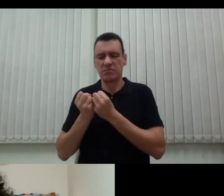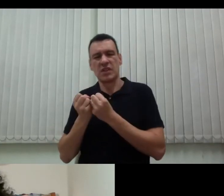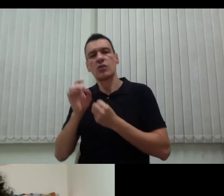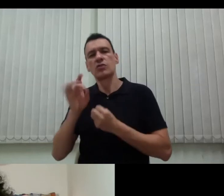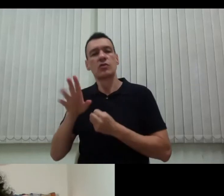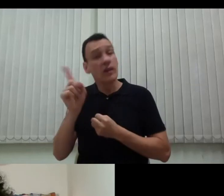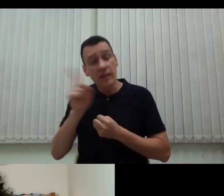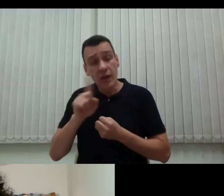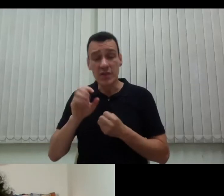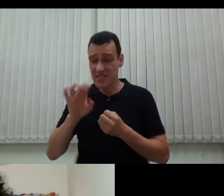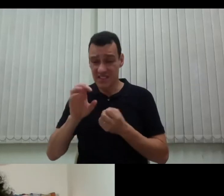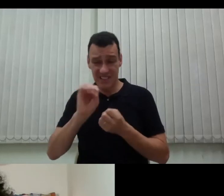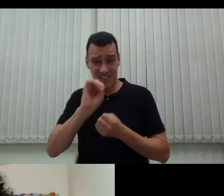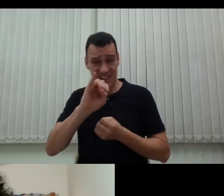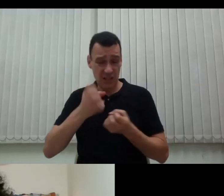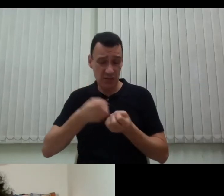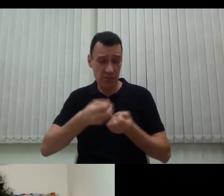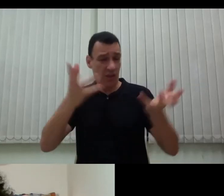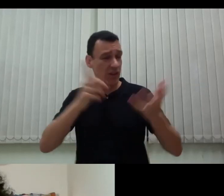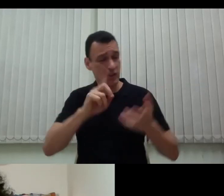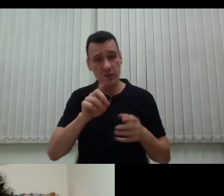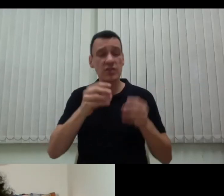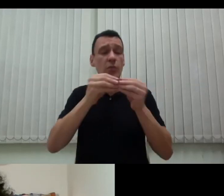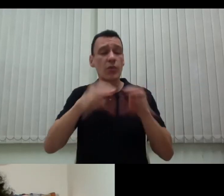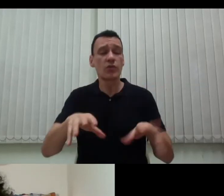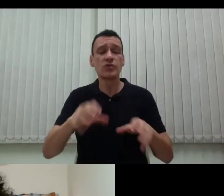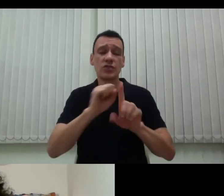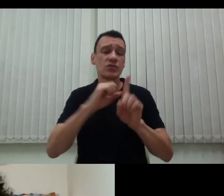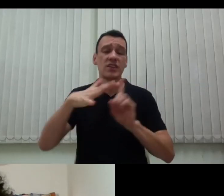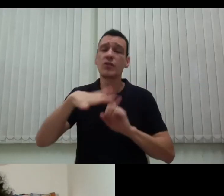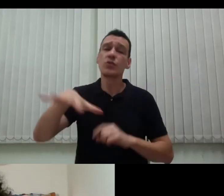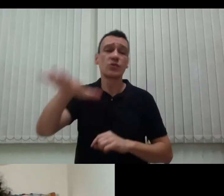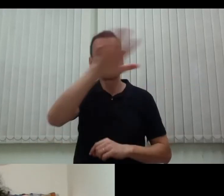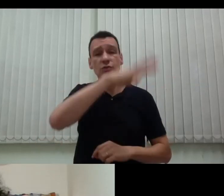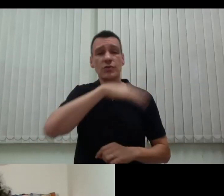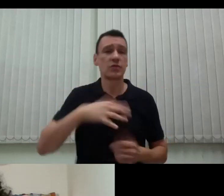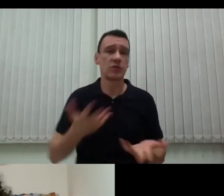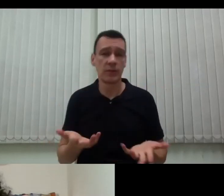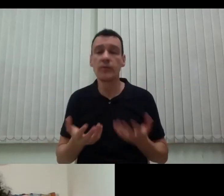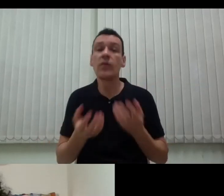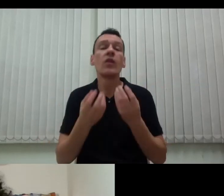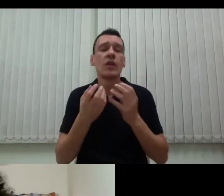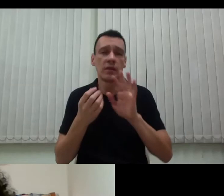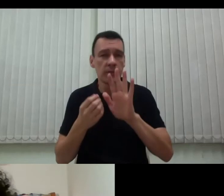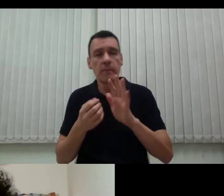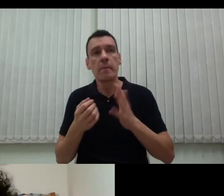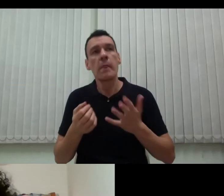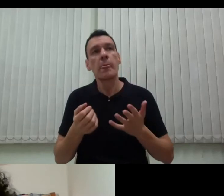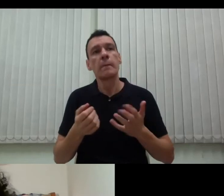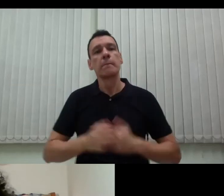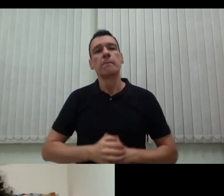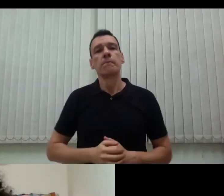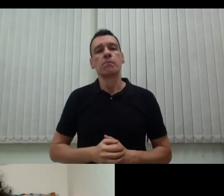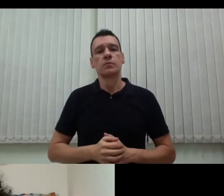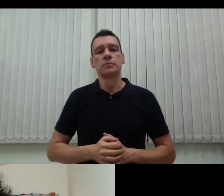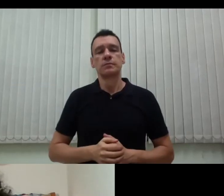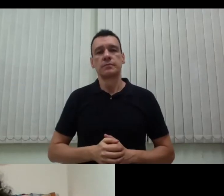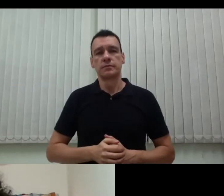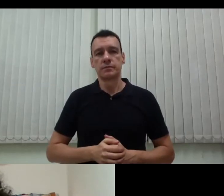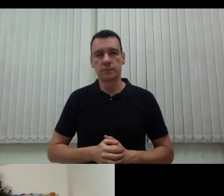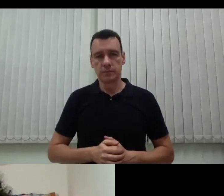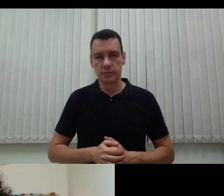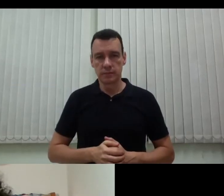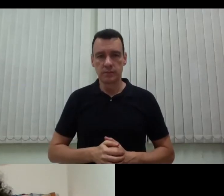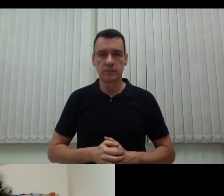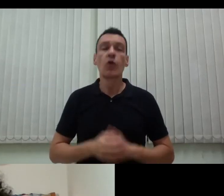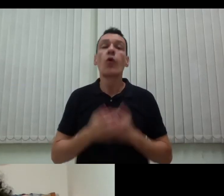como um todo. Como é que você vai fazer uma pesquisa sobre compreender a formação social